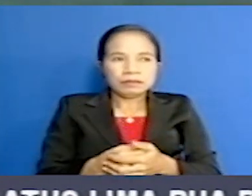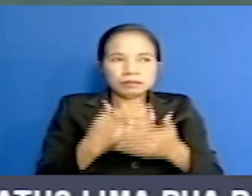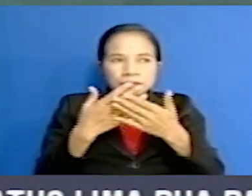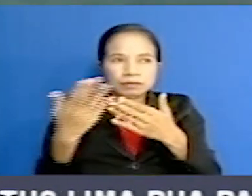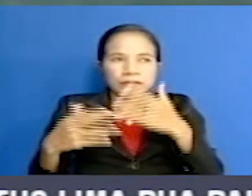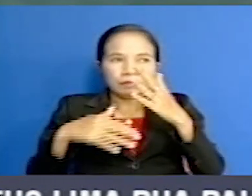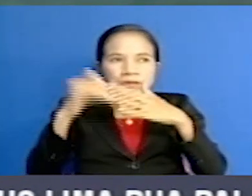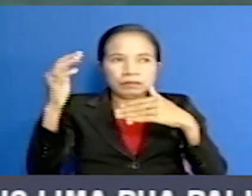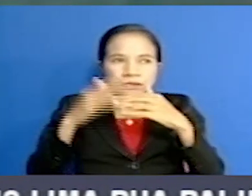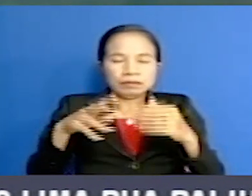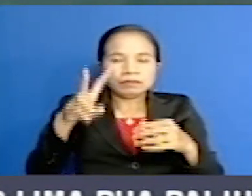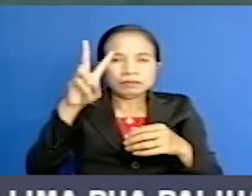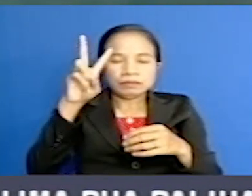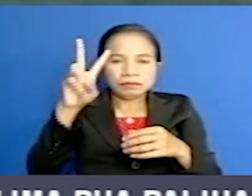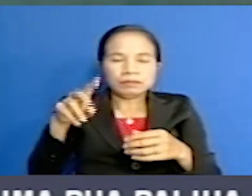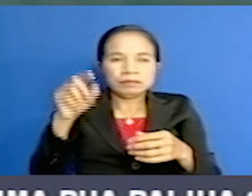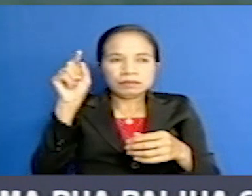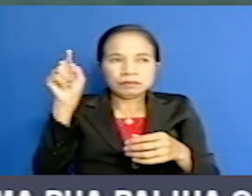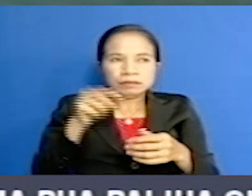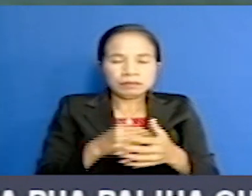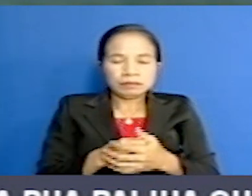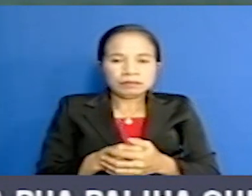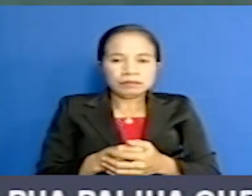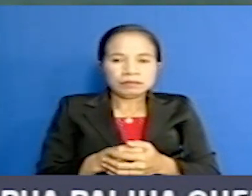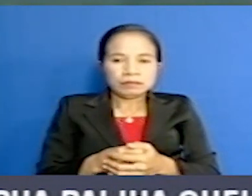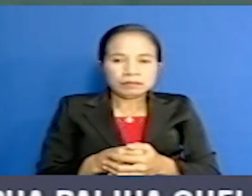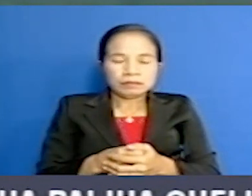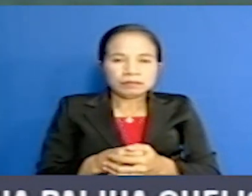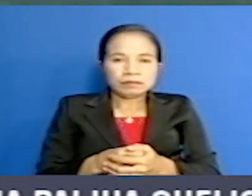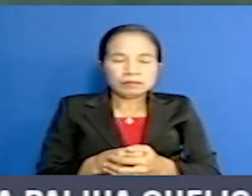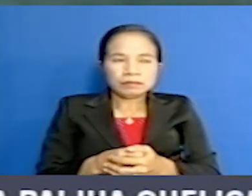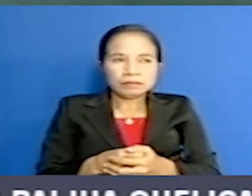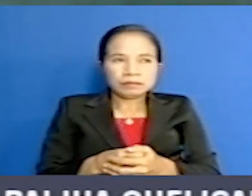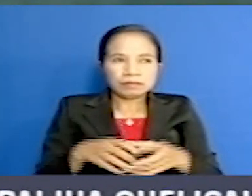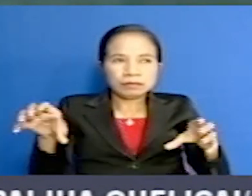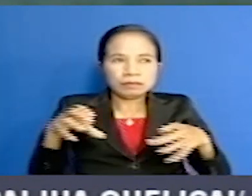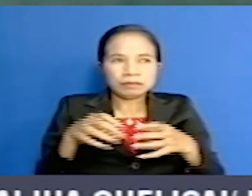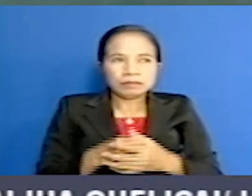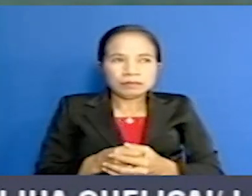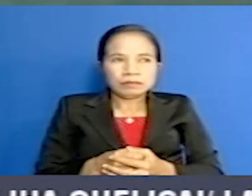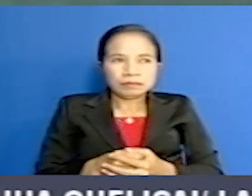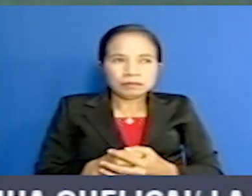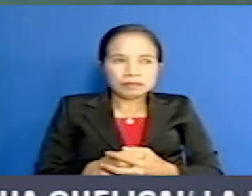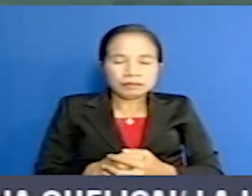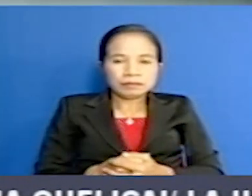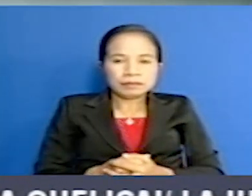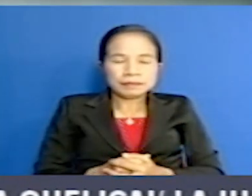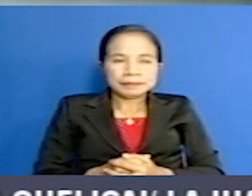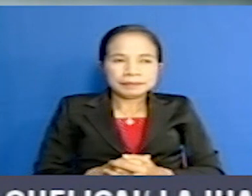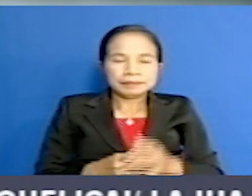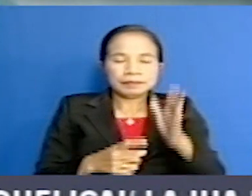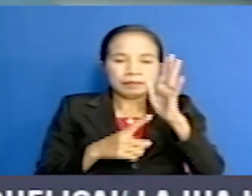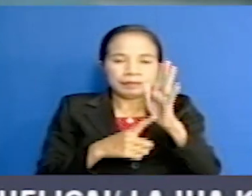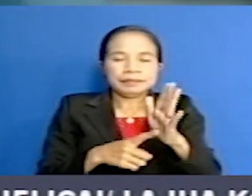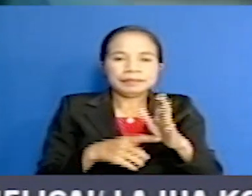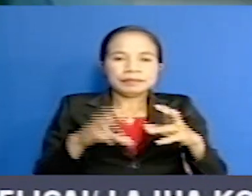construção. Segundo ponto, mão de obra. Terceiro ponto, assessores humalara.